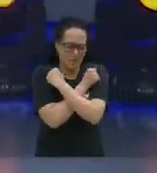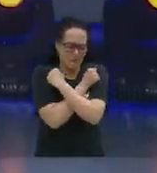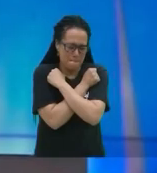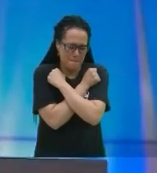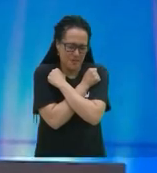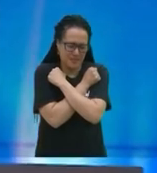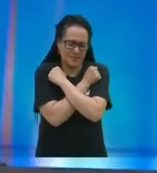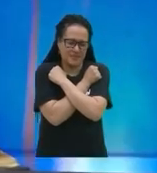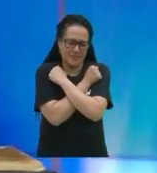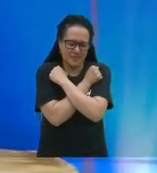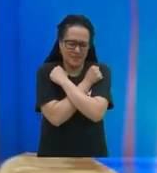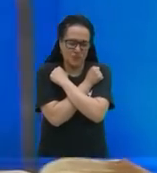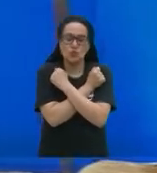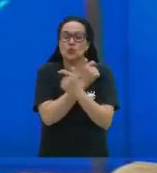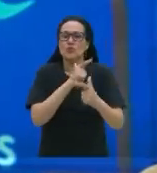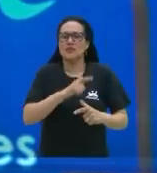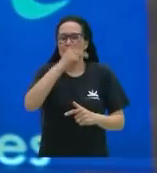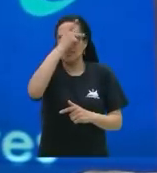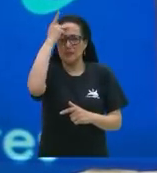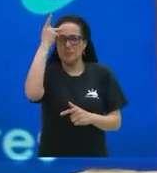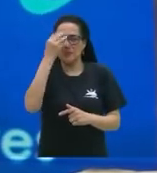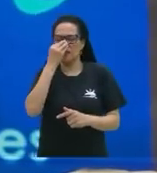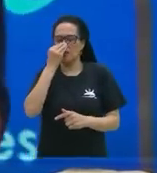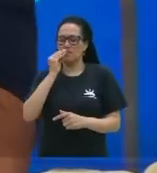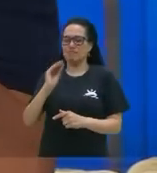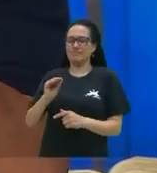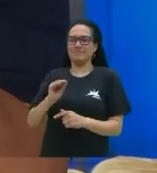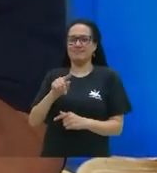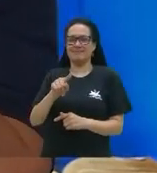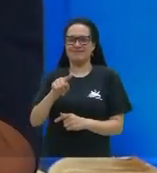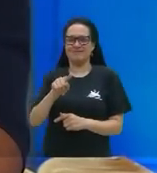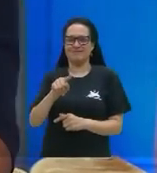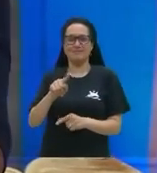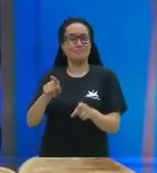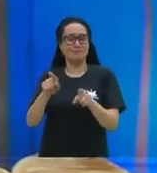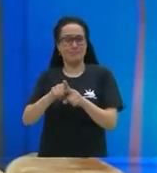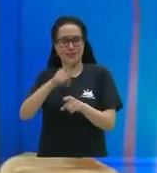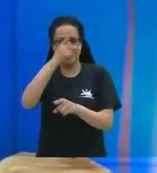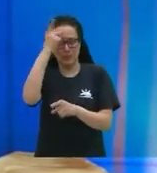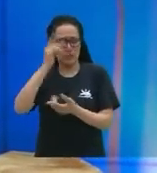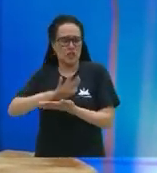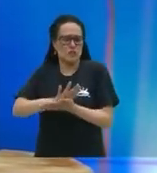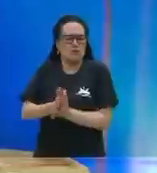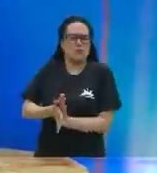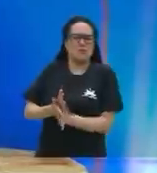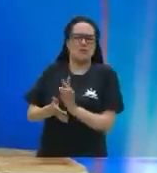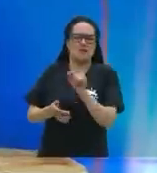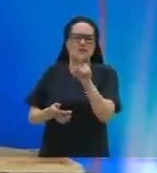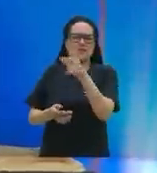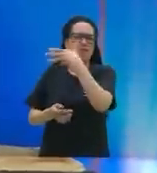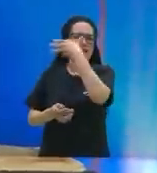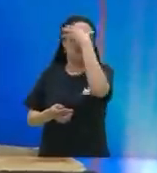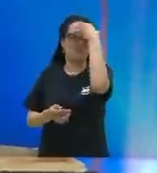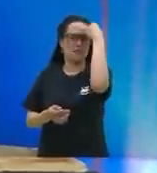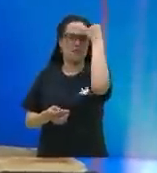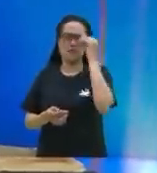que te desprezaram, naqueles que te humilharam e se esqueceram de ti.